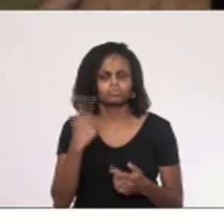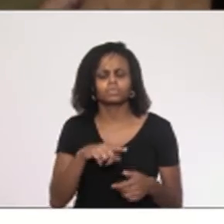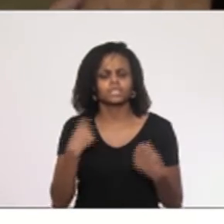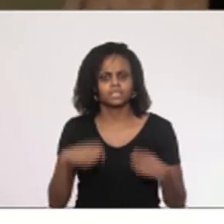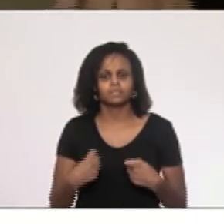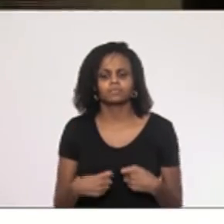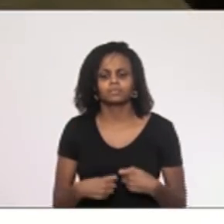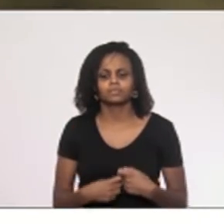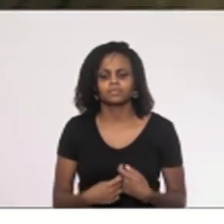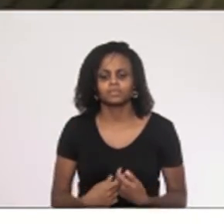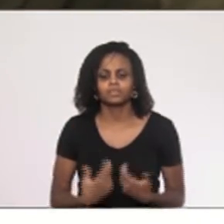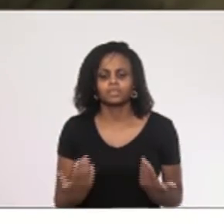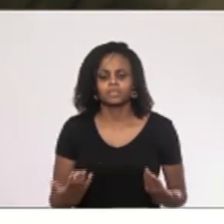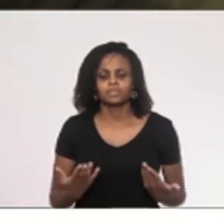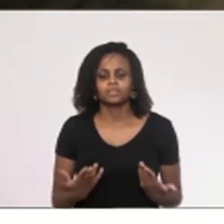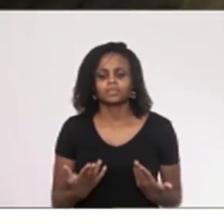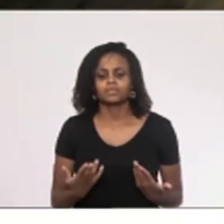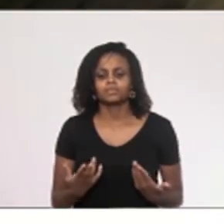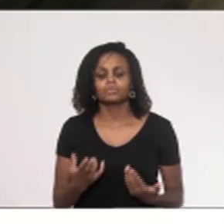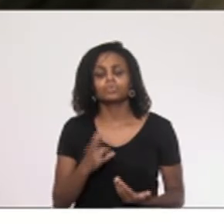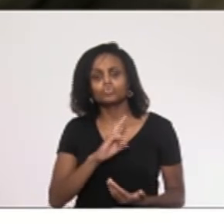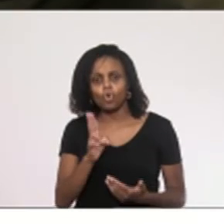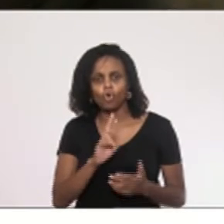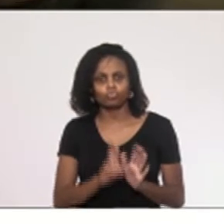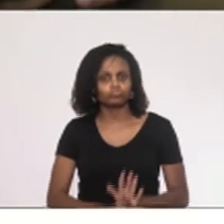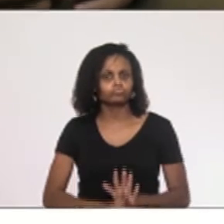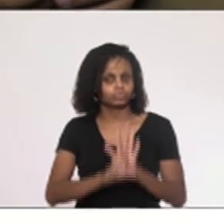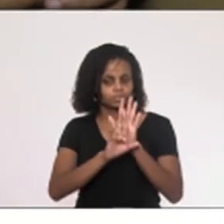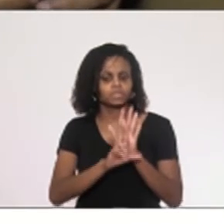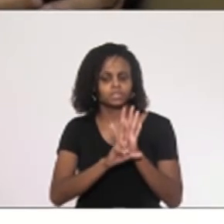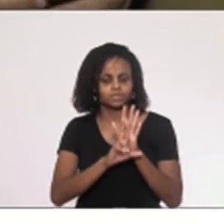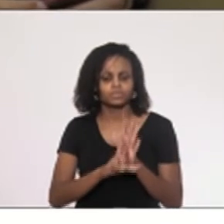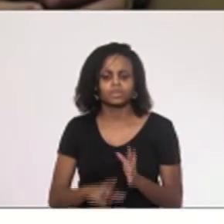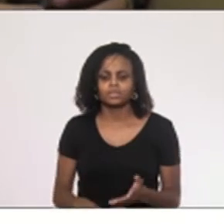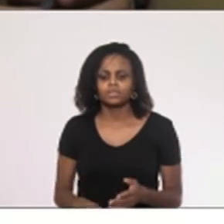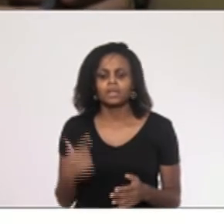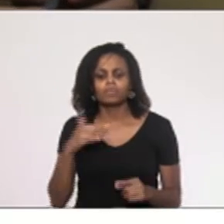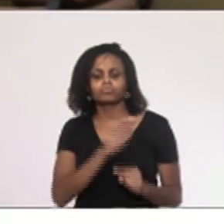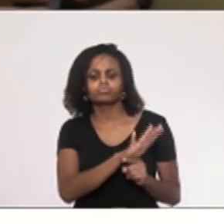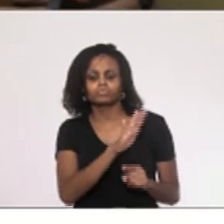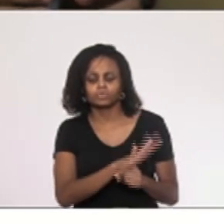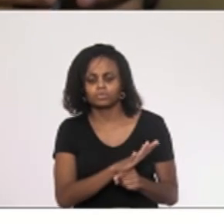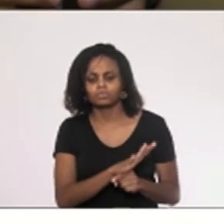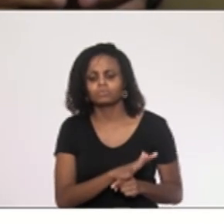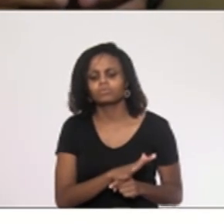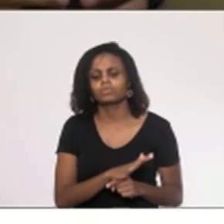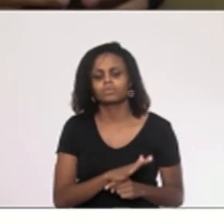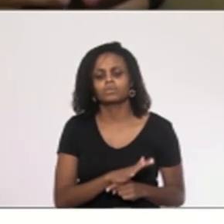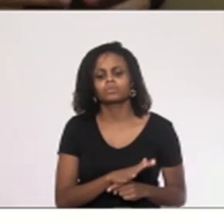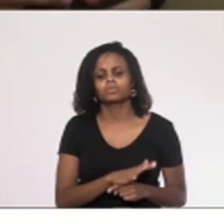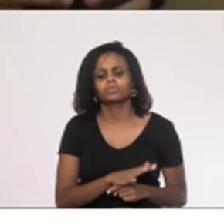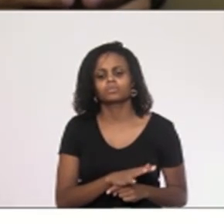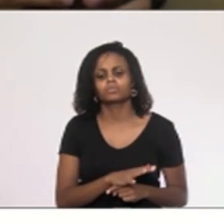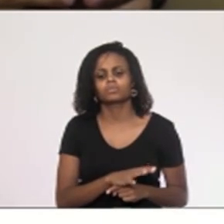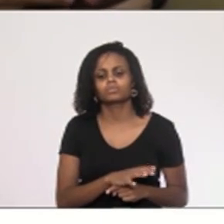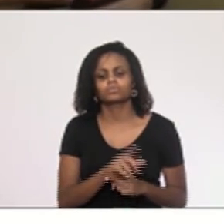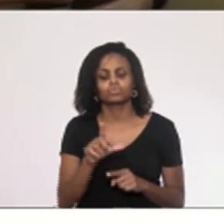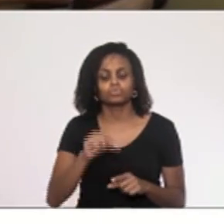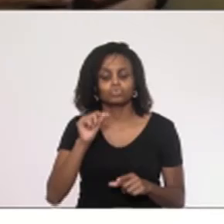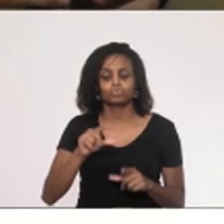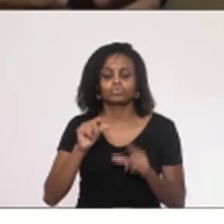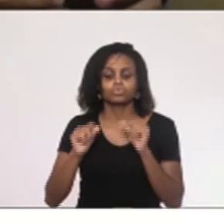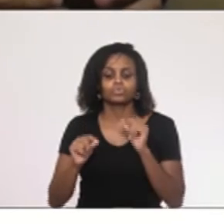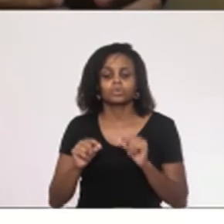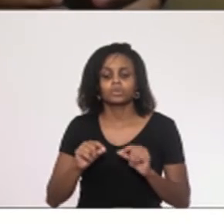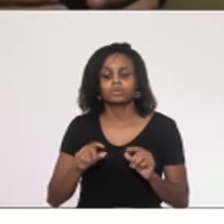nome desse mesmo simbolismo, estou fazendo a defesa do destaque e